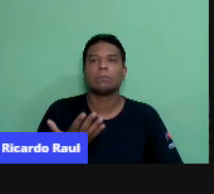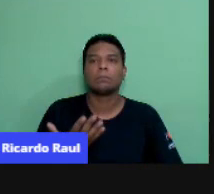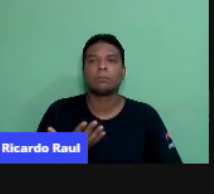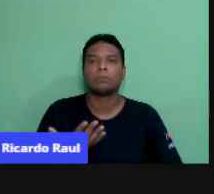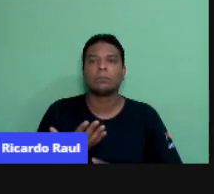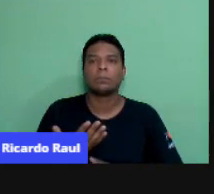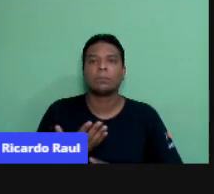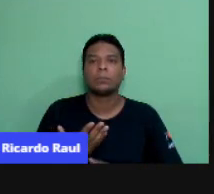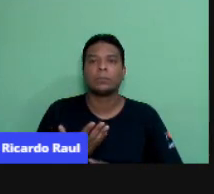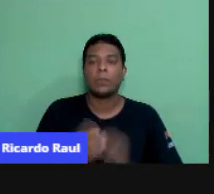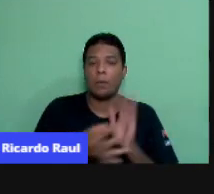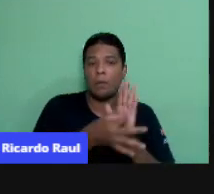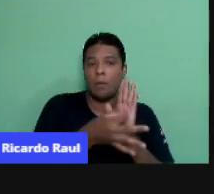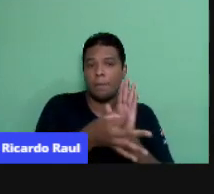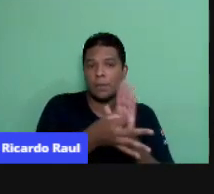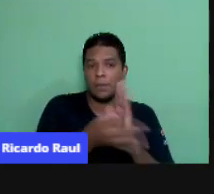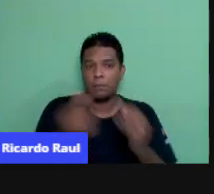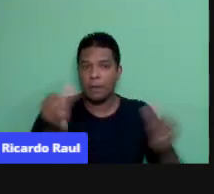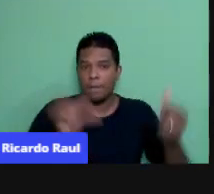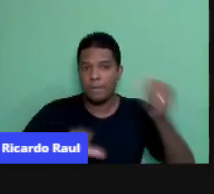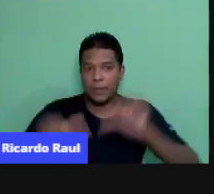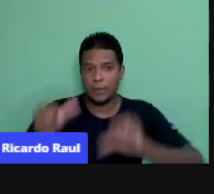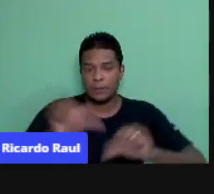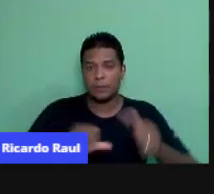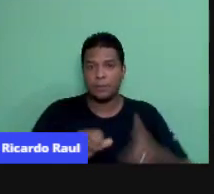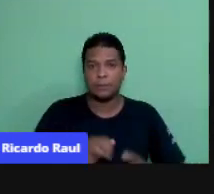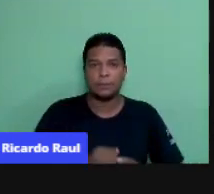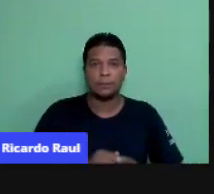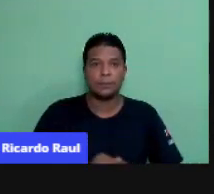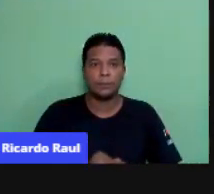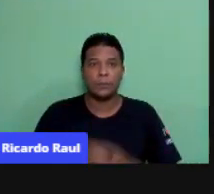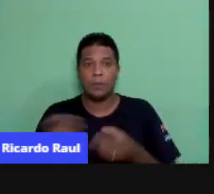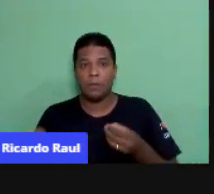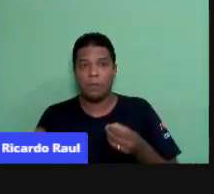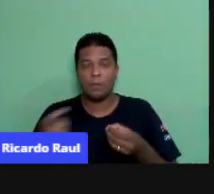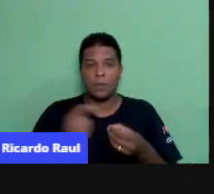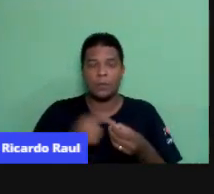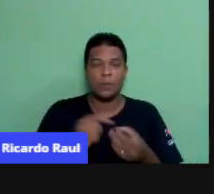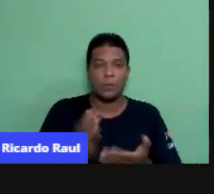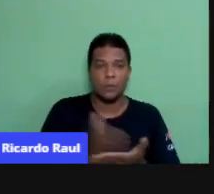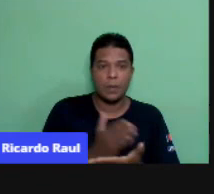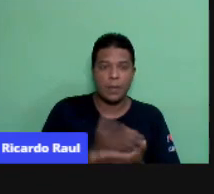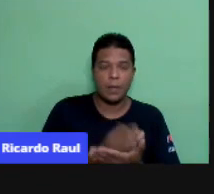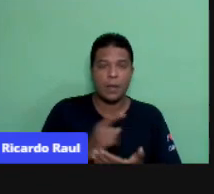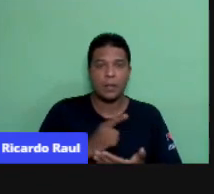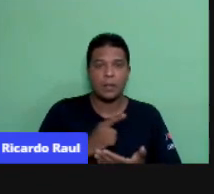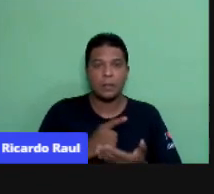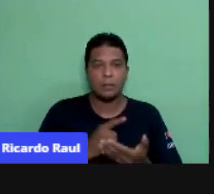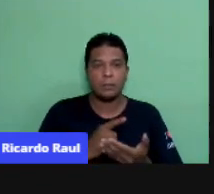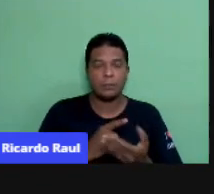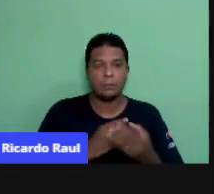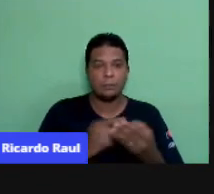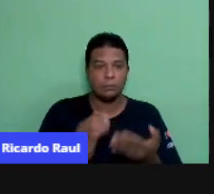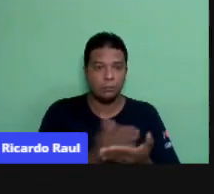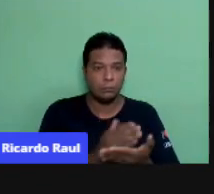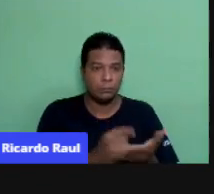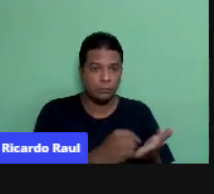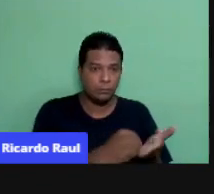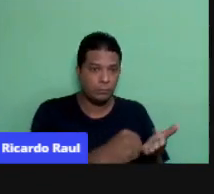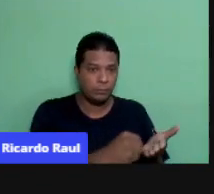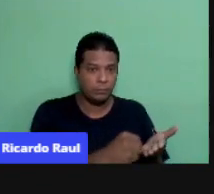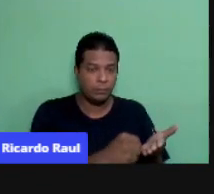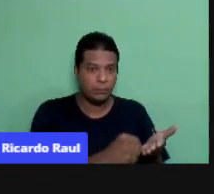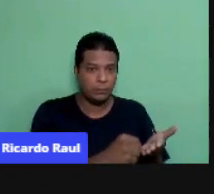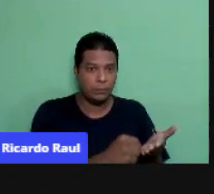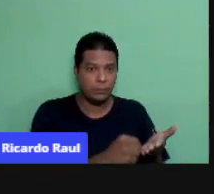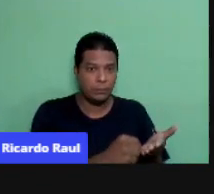uma sugestão de avaliação? No retorno do caderno, tem um espaço onde os pais, o responsável,